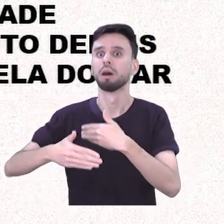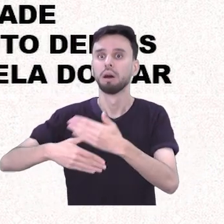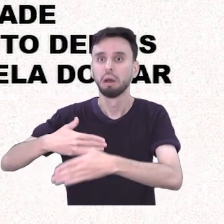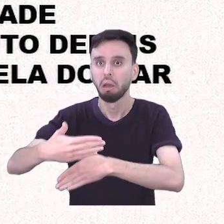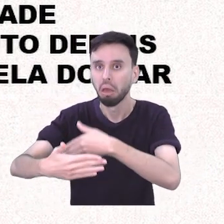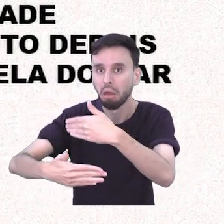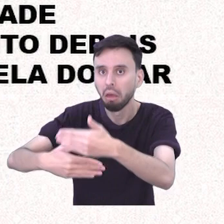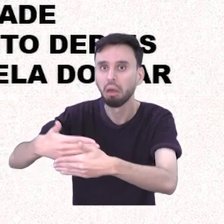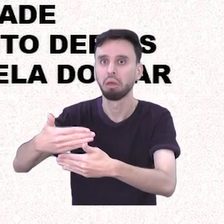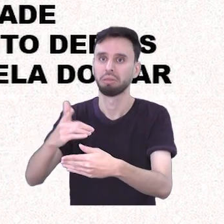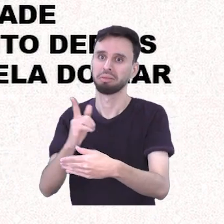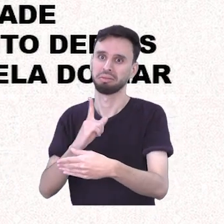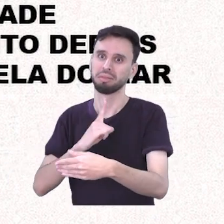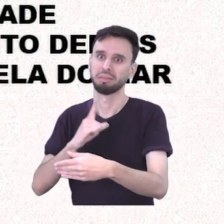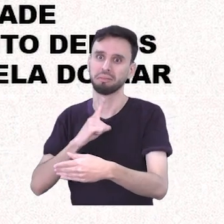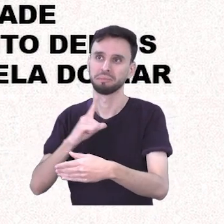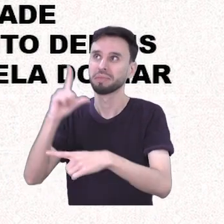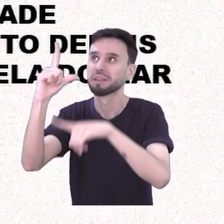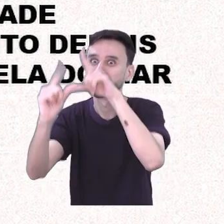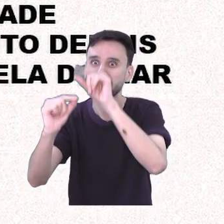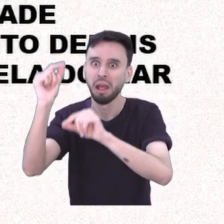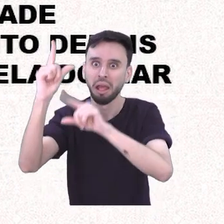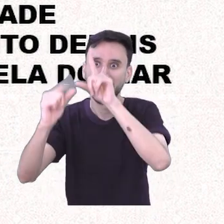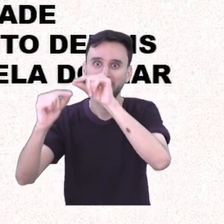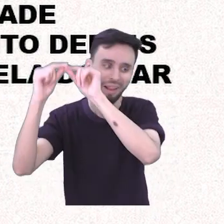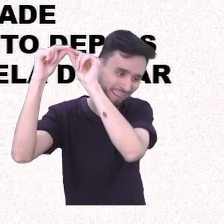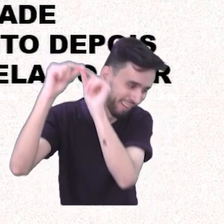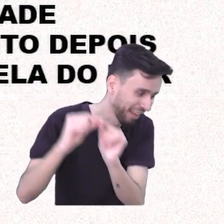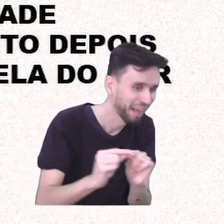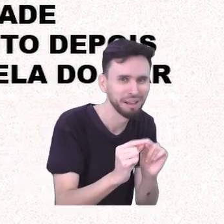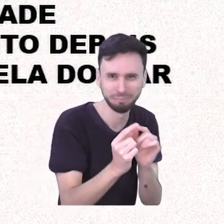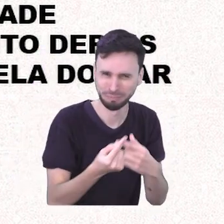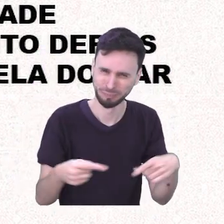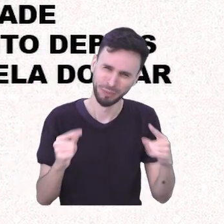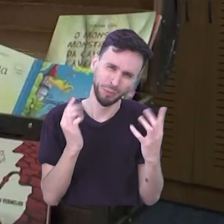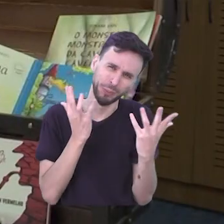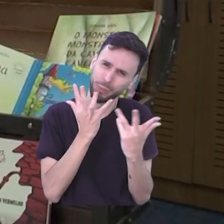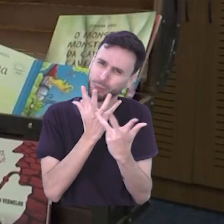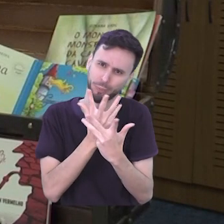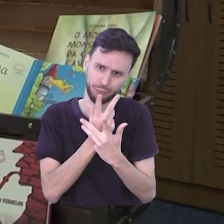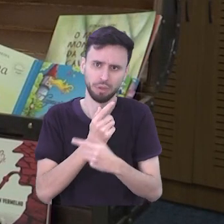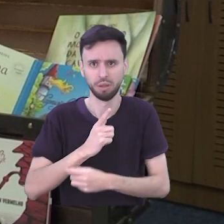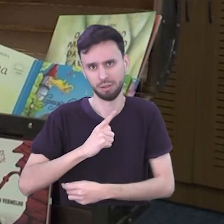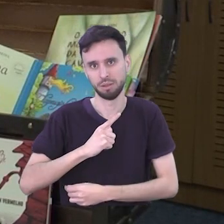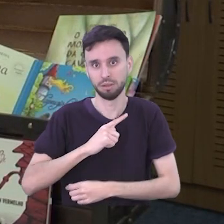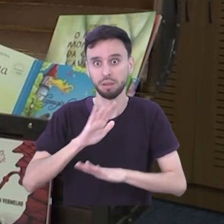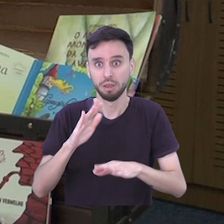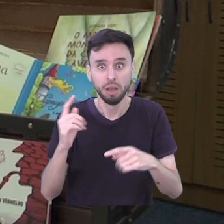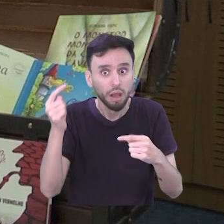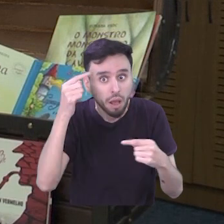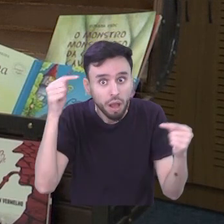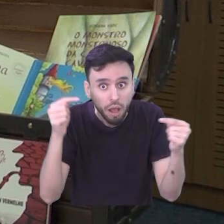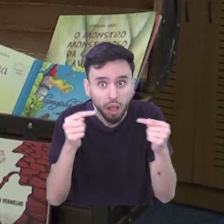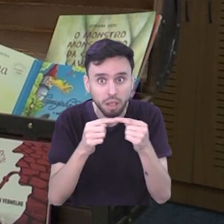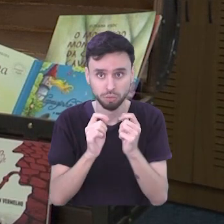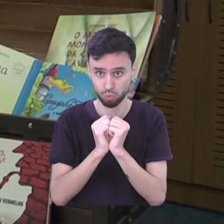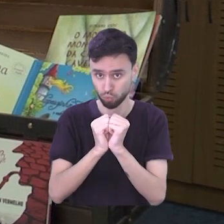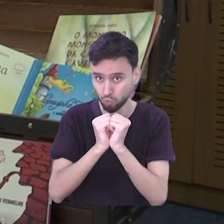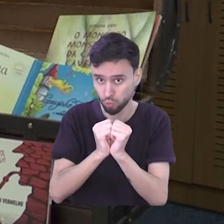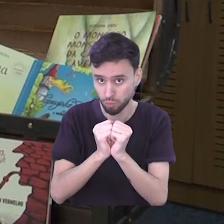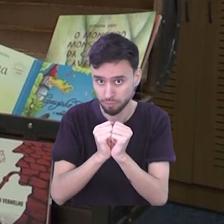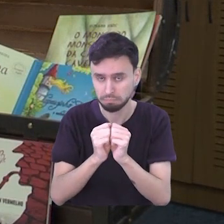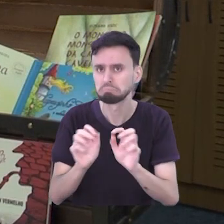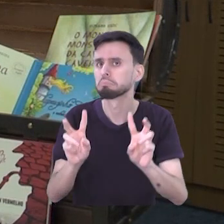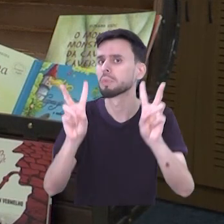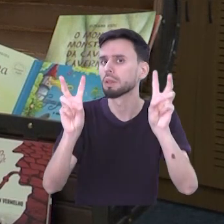depois, muito depois, apareceu a estrela do mar. Linda música, não é mesmo? Agora, vamos pensar juntos? Qual